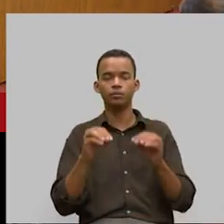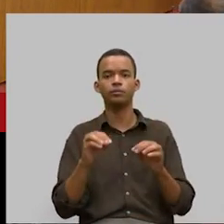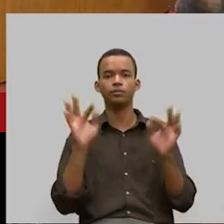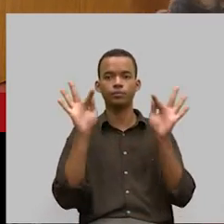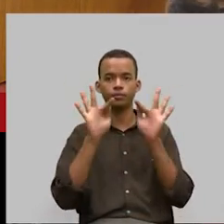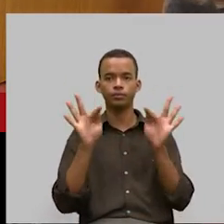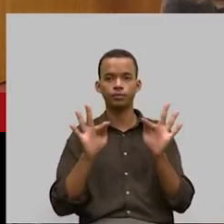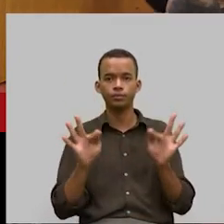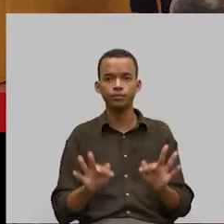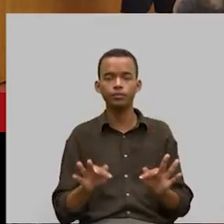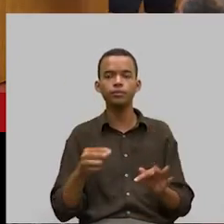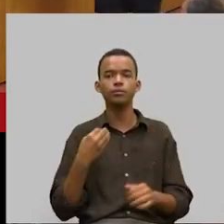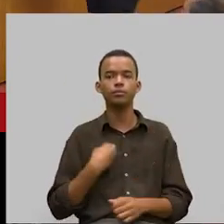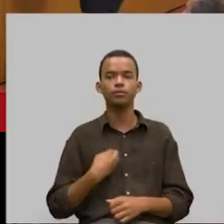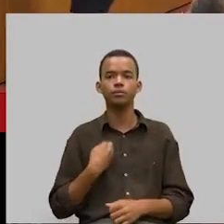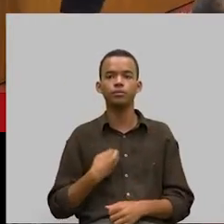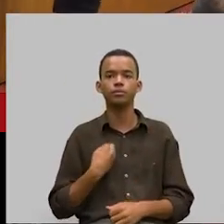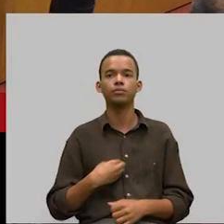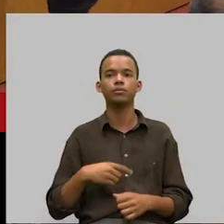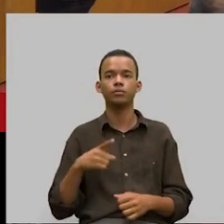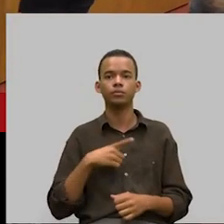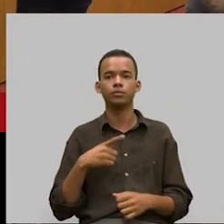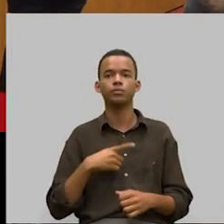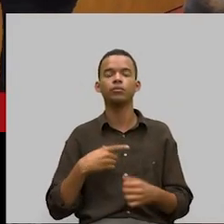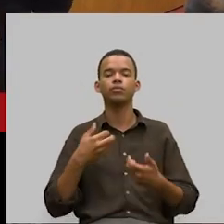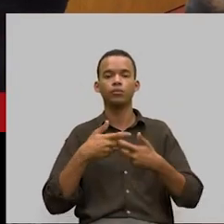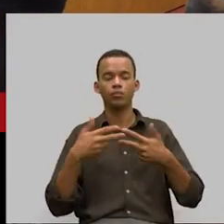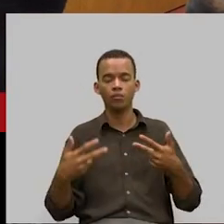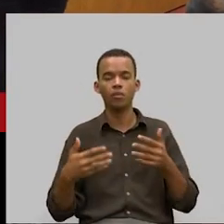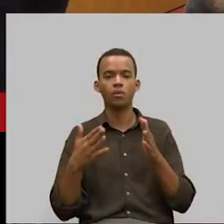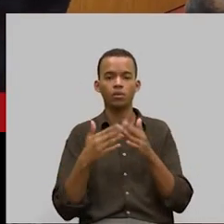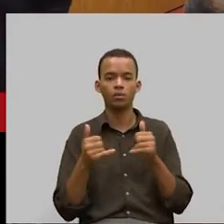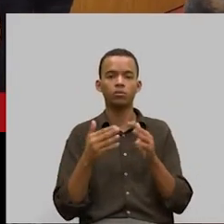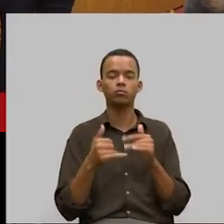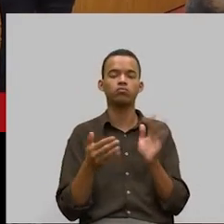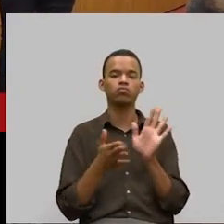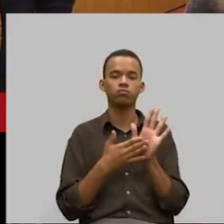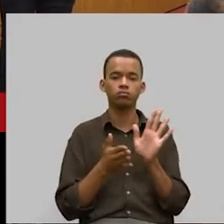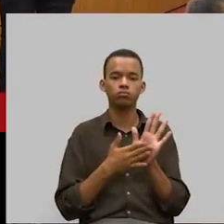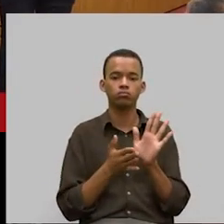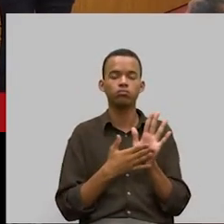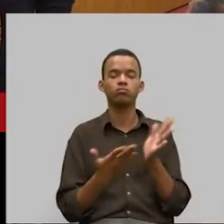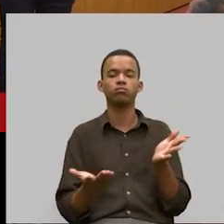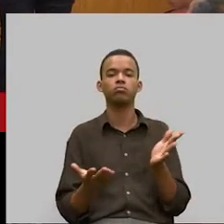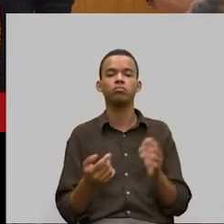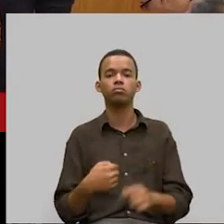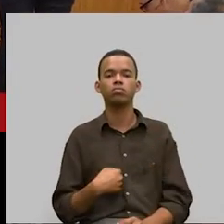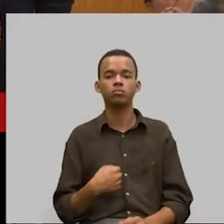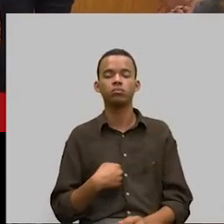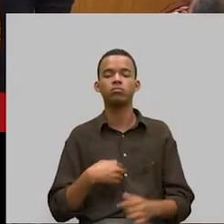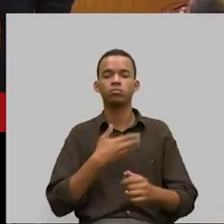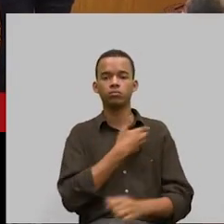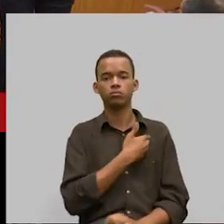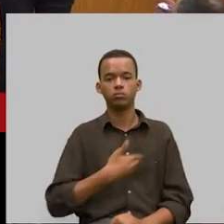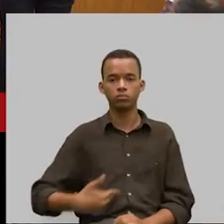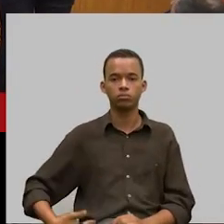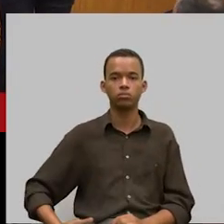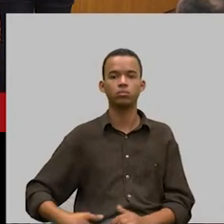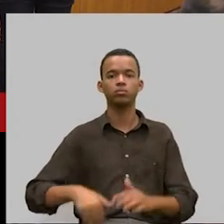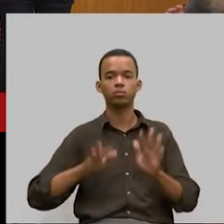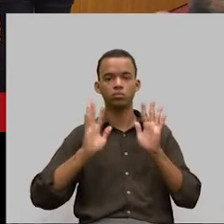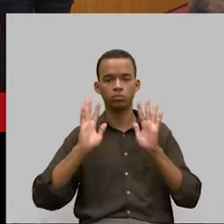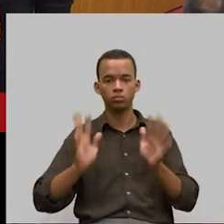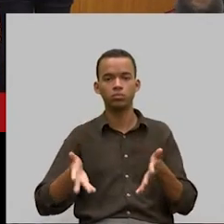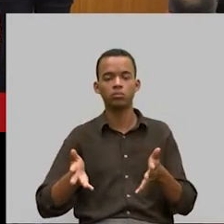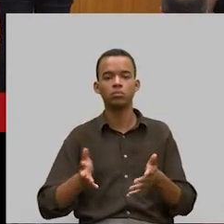ter feito aqui várias reivindicações e o governo eh está aqui presente pra gente